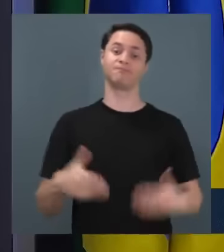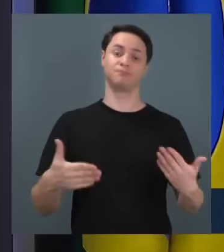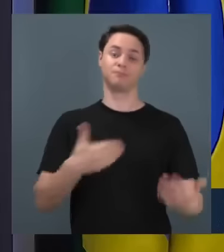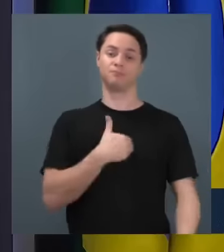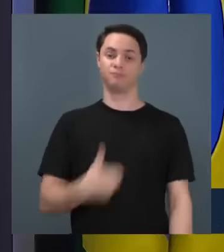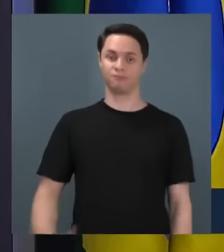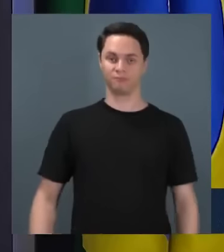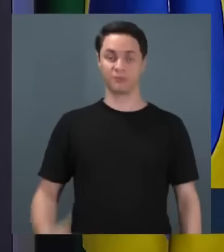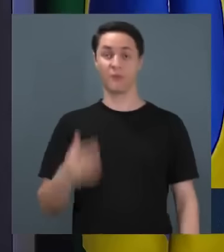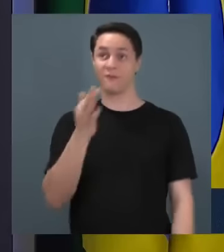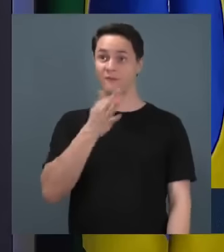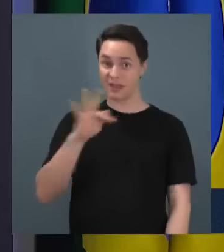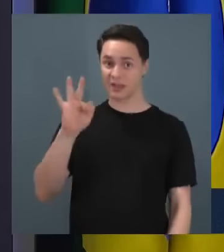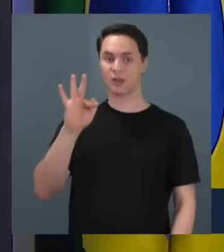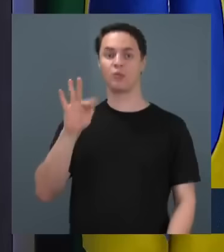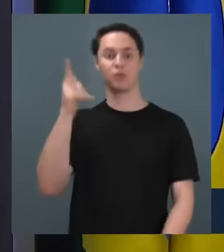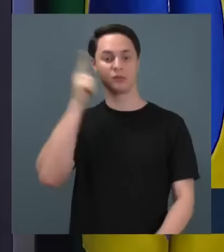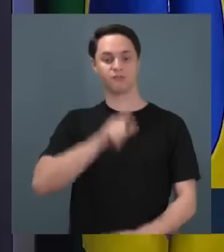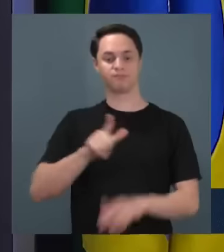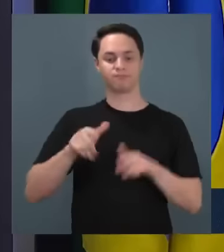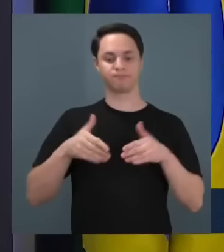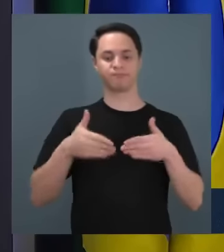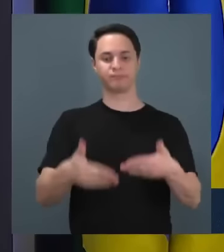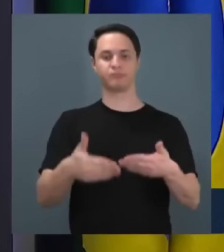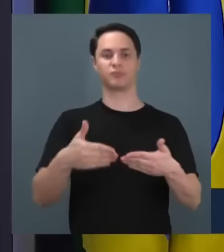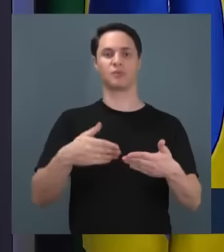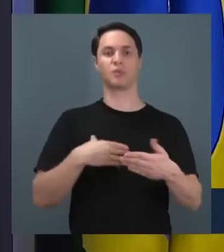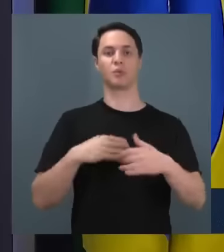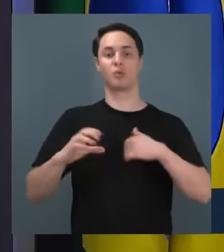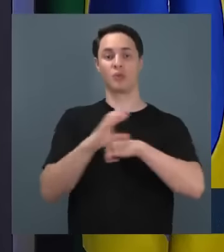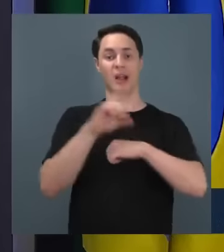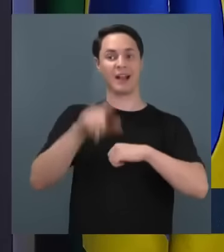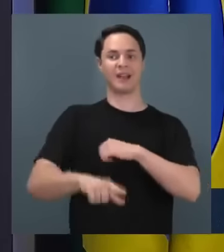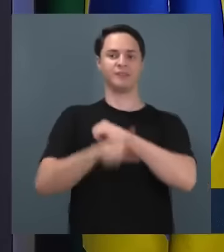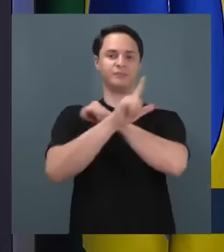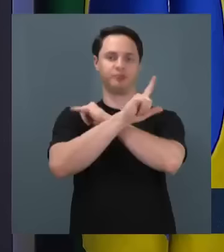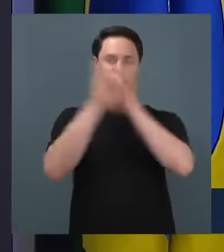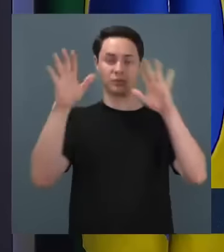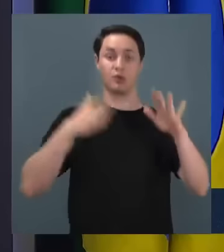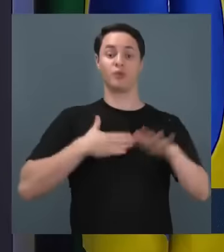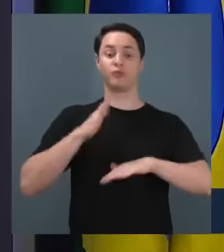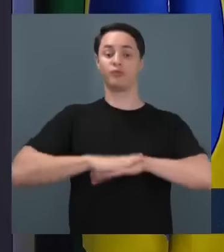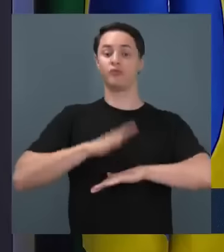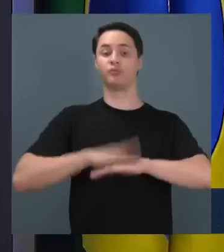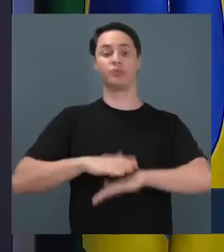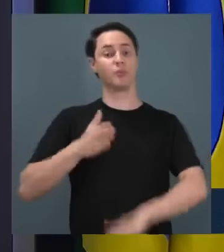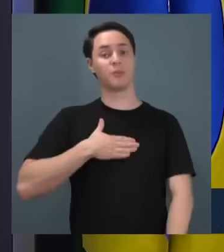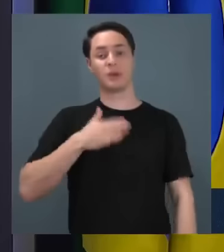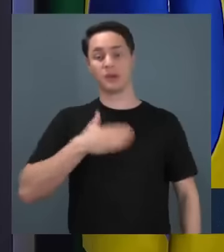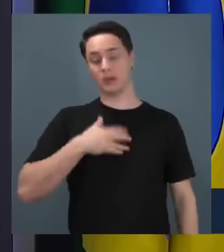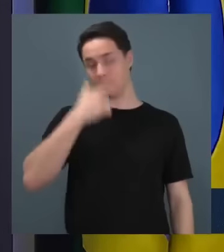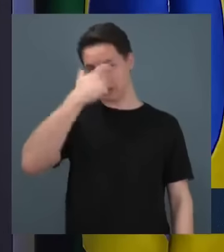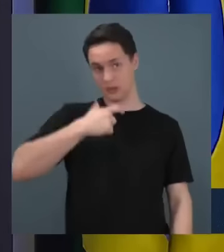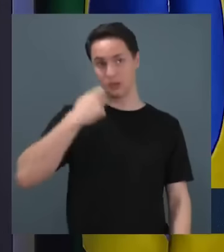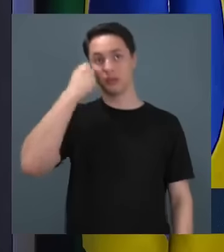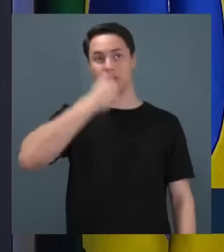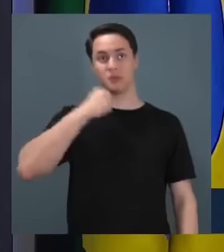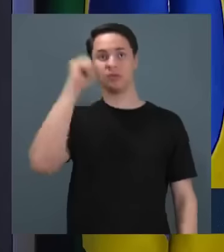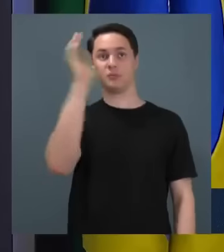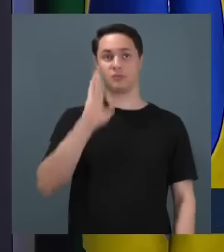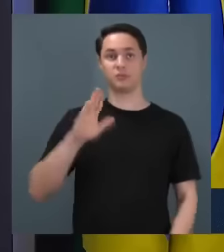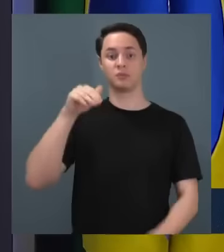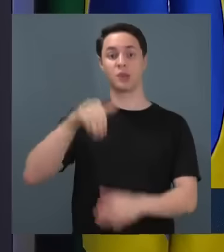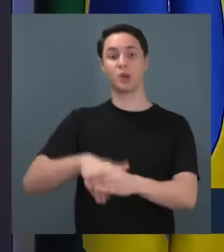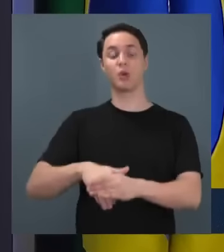governo federal intervir, e a Constituição é clara sobre isso. Eu fiz a minha parte. Como senador da República, eleito por